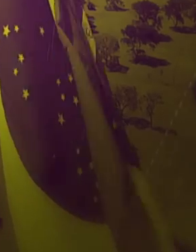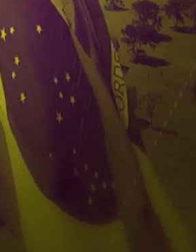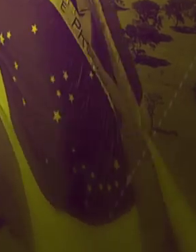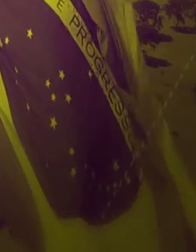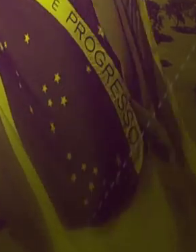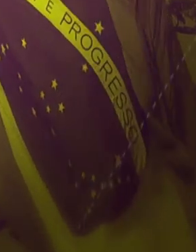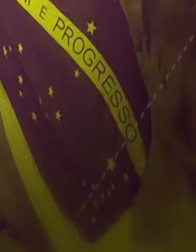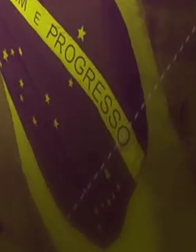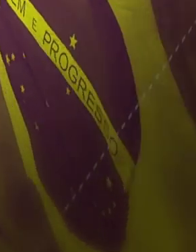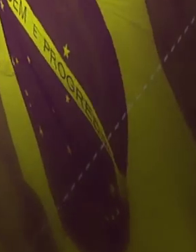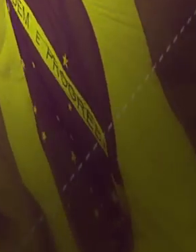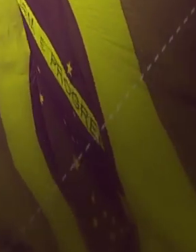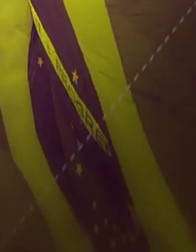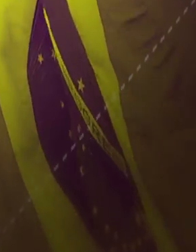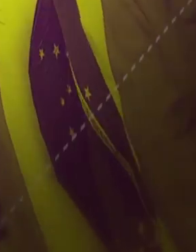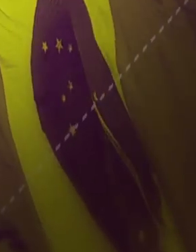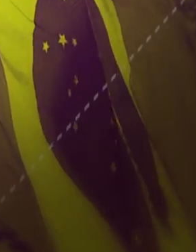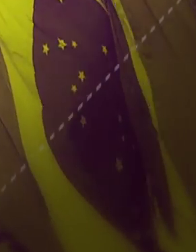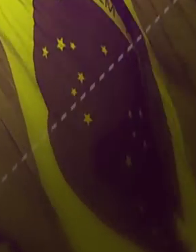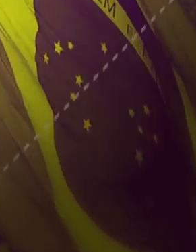Tchau. Tchau.